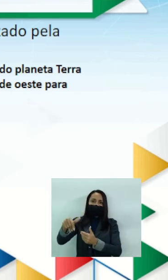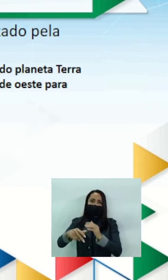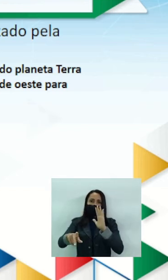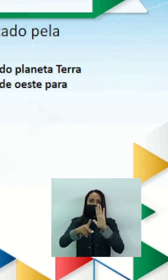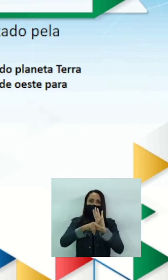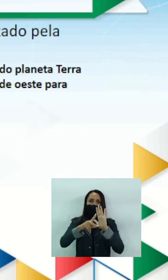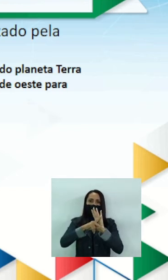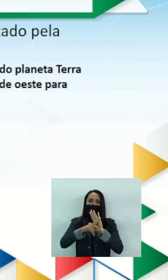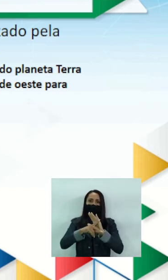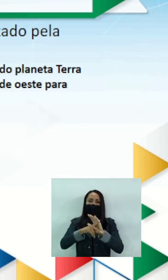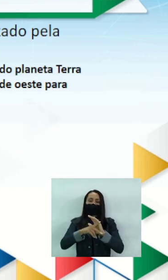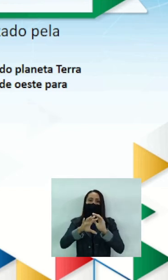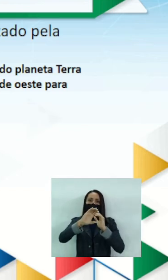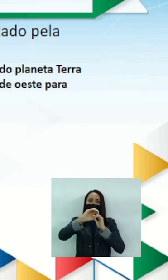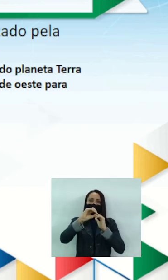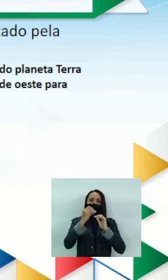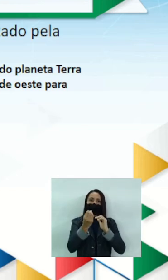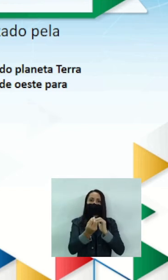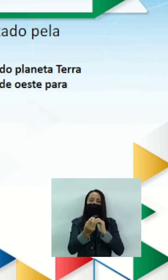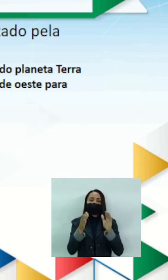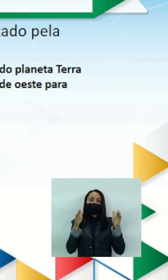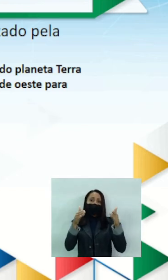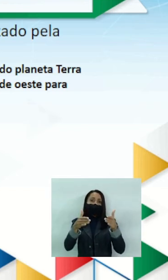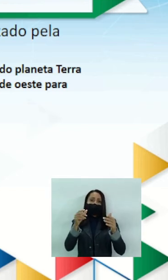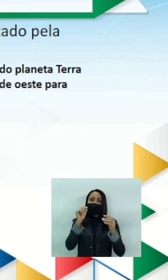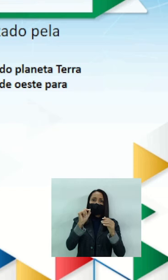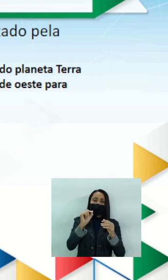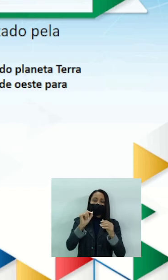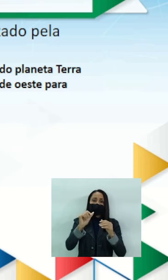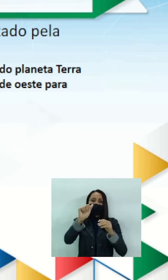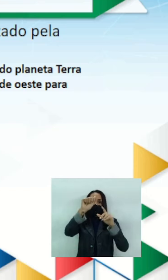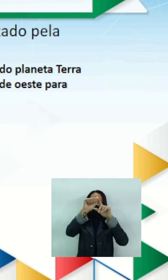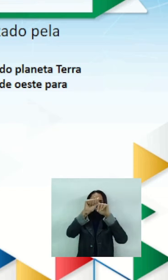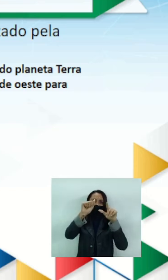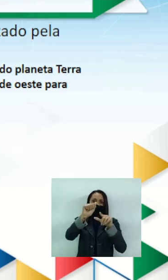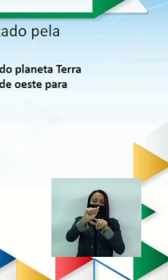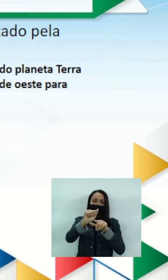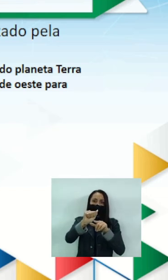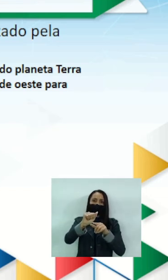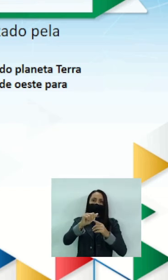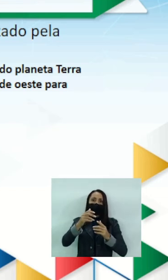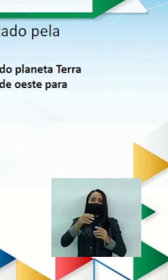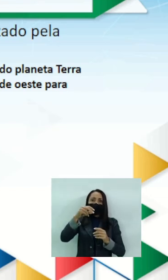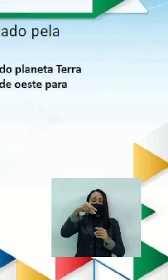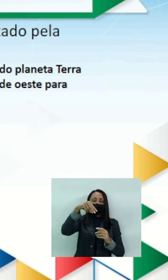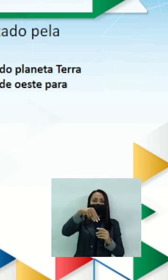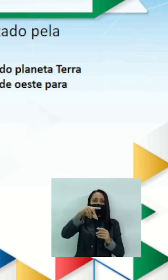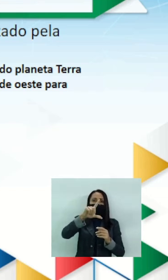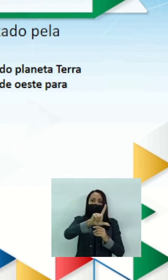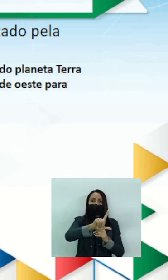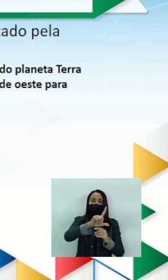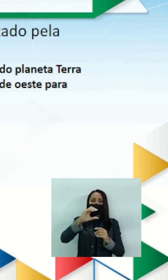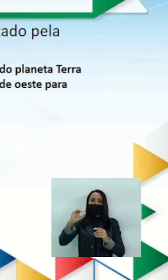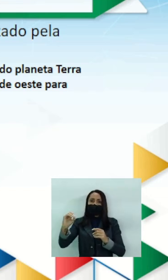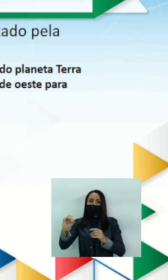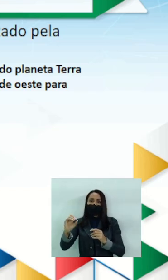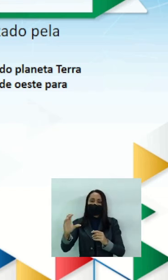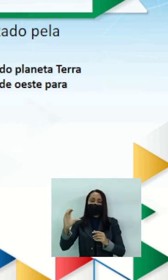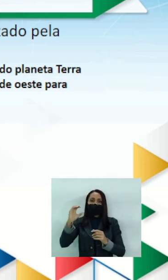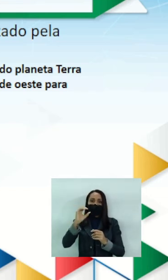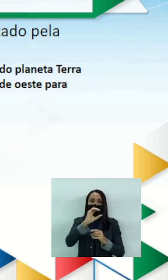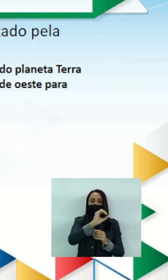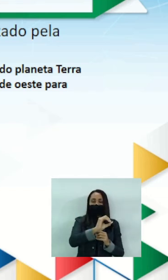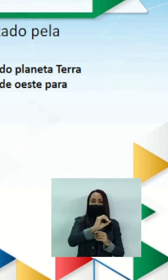eixo, ocorre na direção. Vamos observar. Letra A, se é noroeste para norte, leste para oeste, oeste